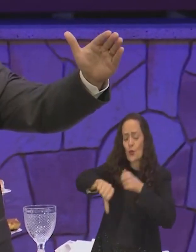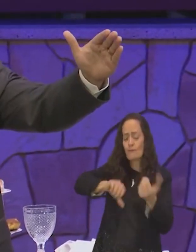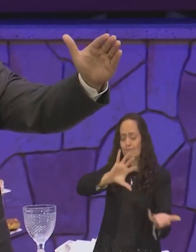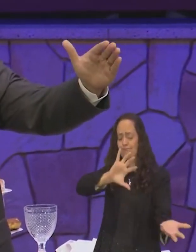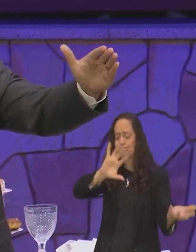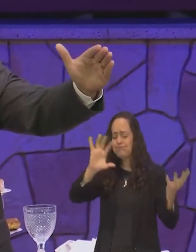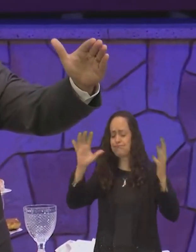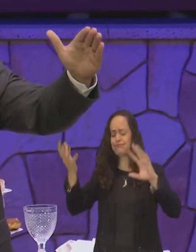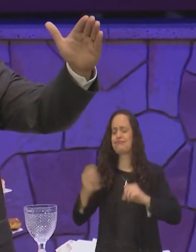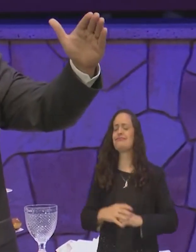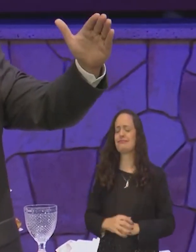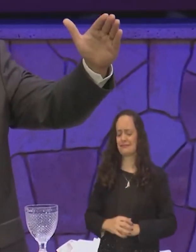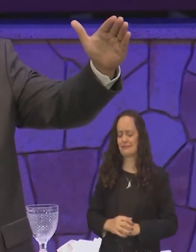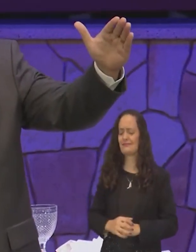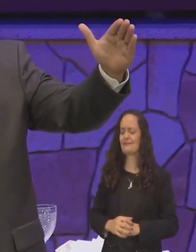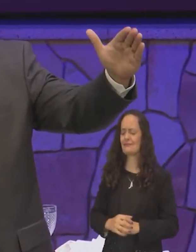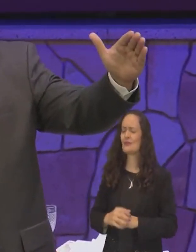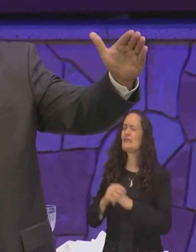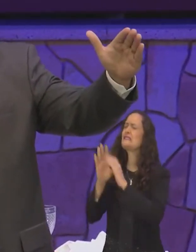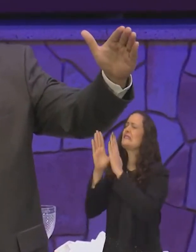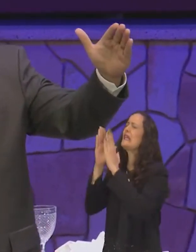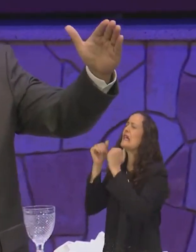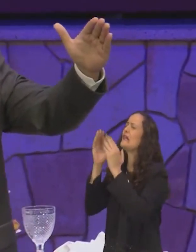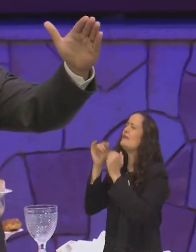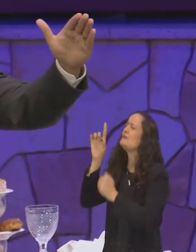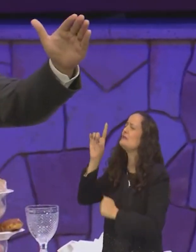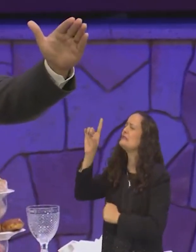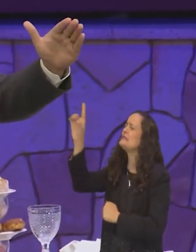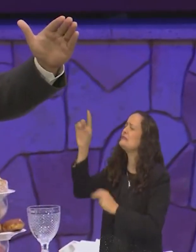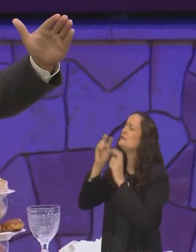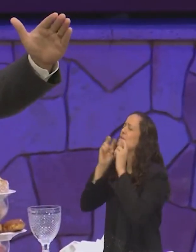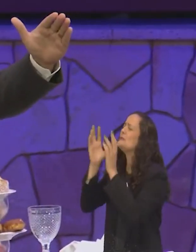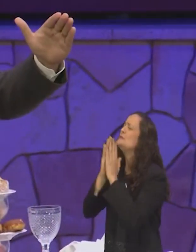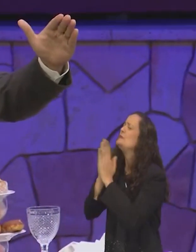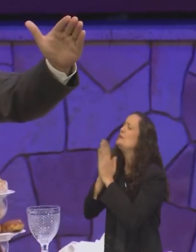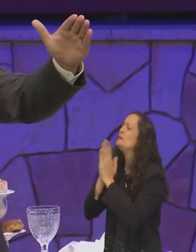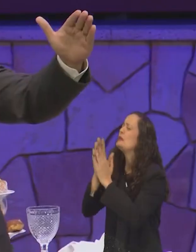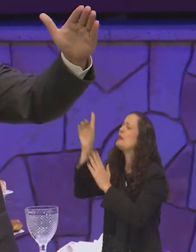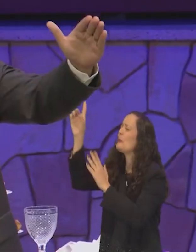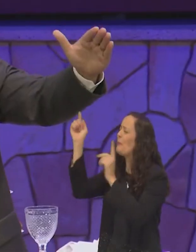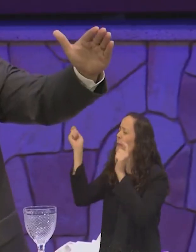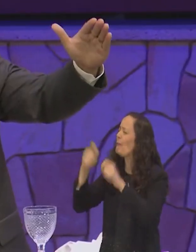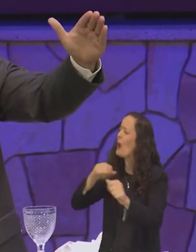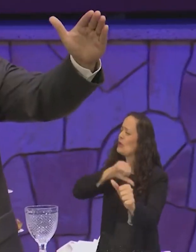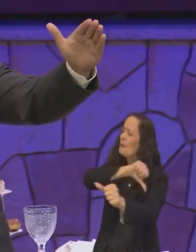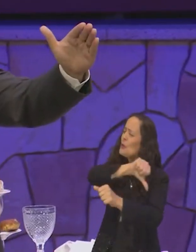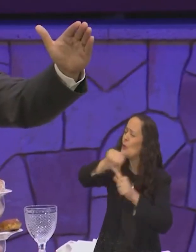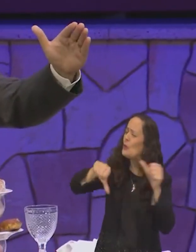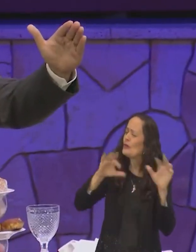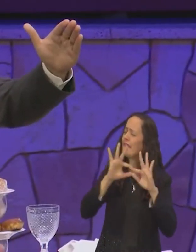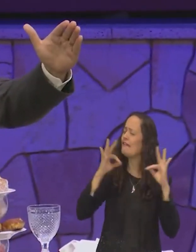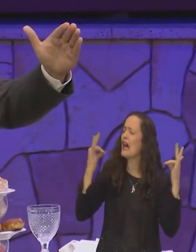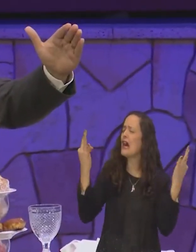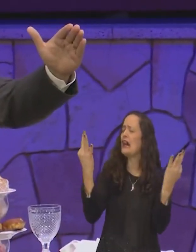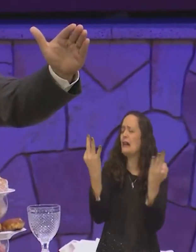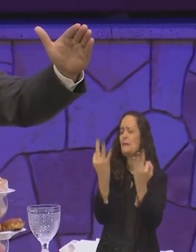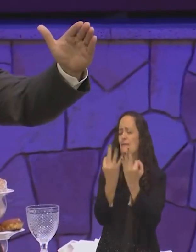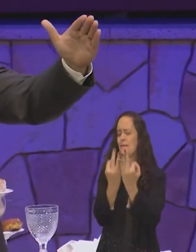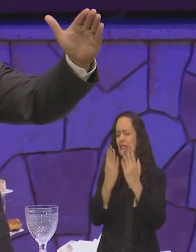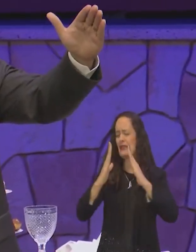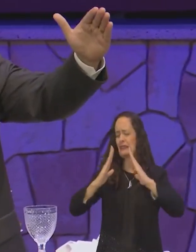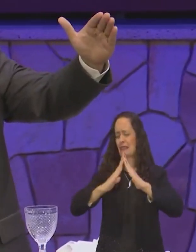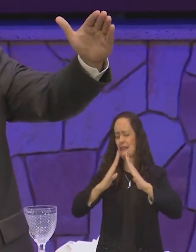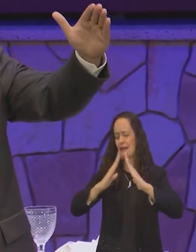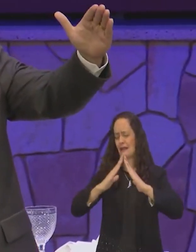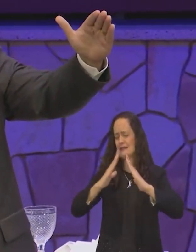elas. Pai Celestial, nós clamamos isso ao Senhor, porque o Senhor é o único que pode fazer a mudança dentro das nossas casas.